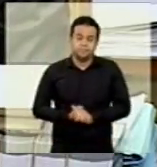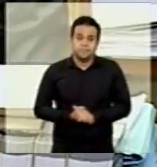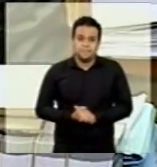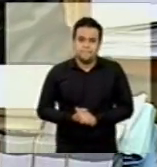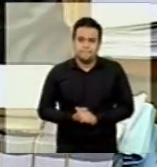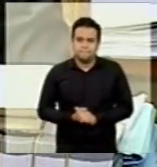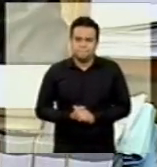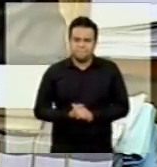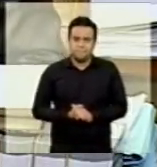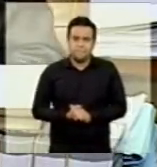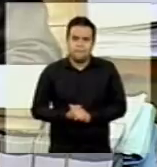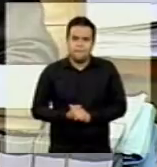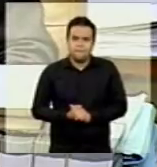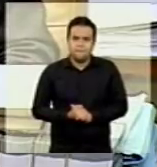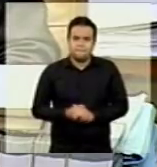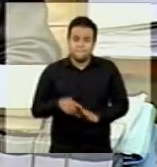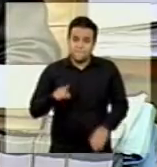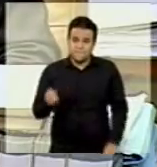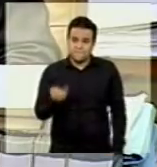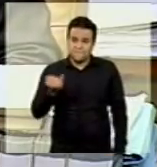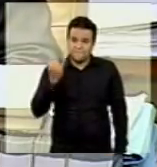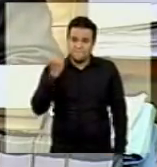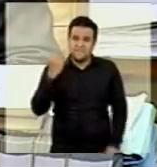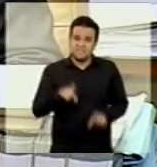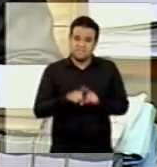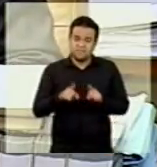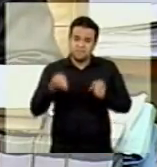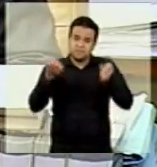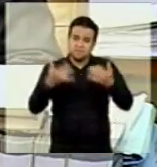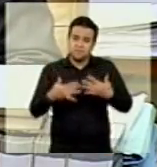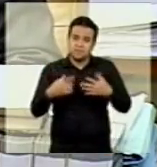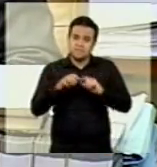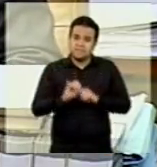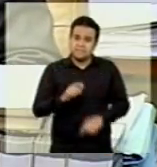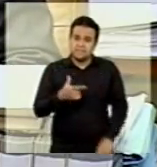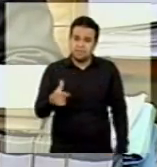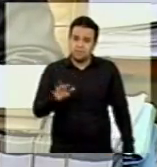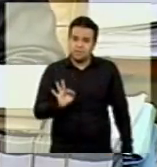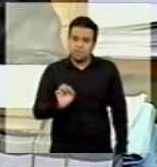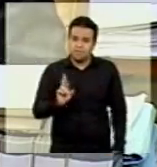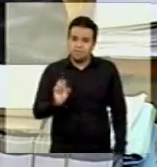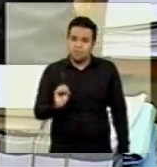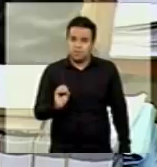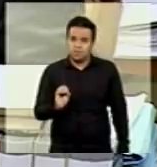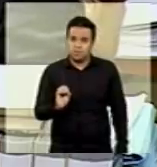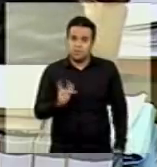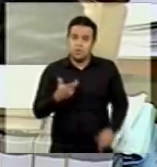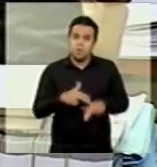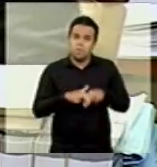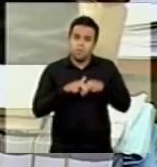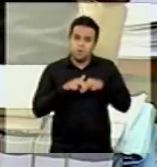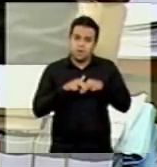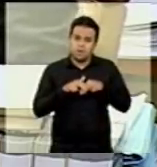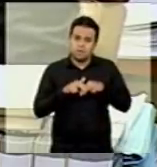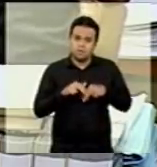É importante assinalar, no entanto, senhora presidente, que mesmo sem essa prerrogativa de foro, em razão